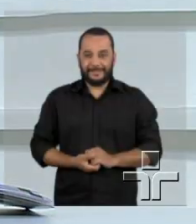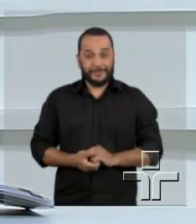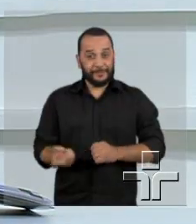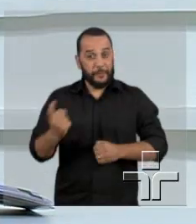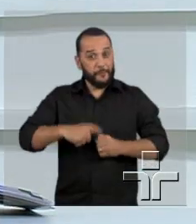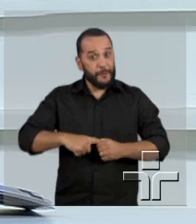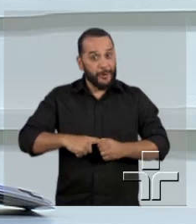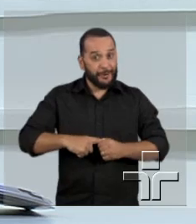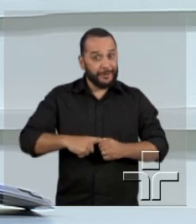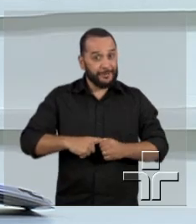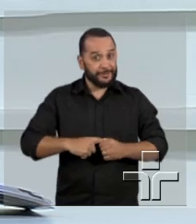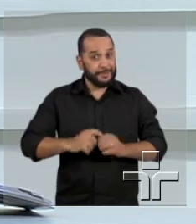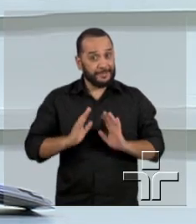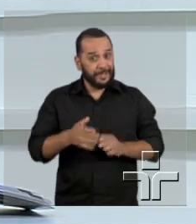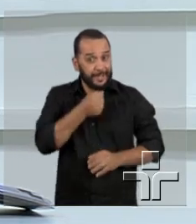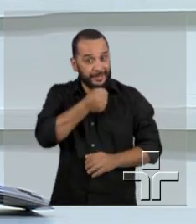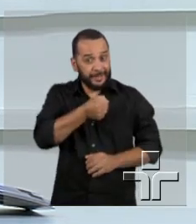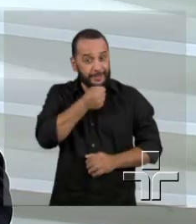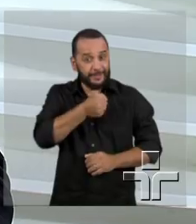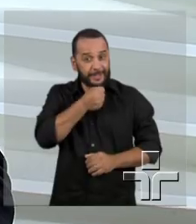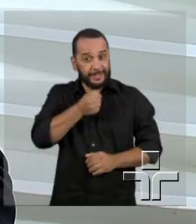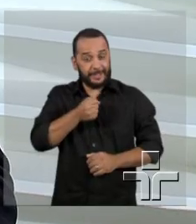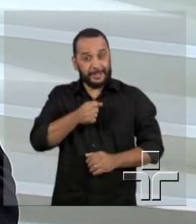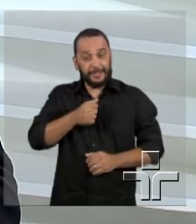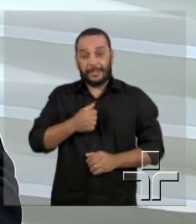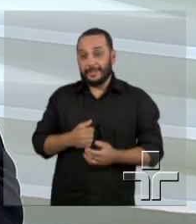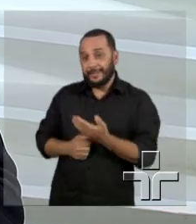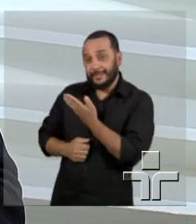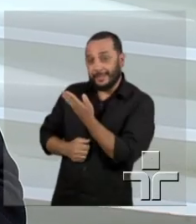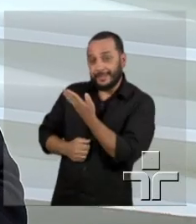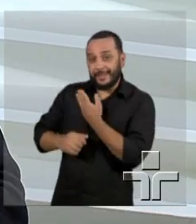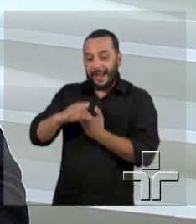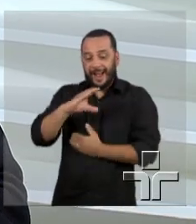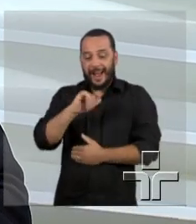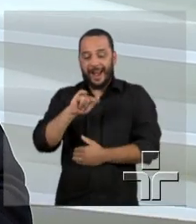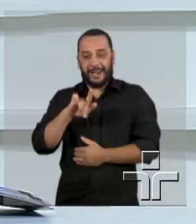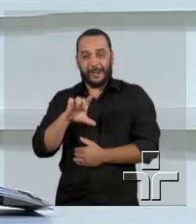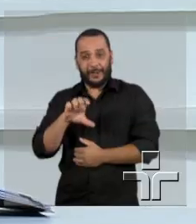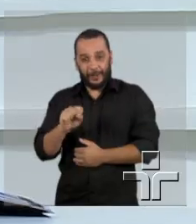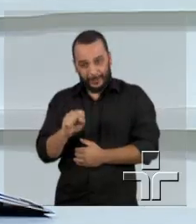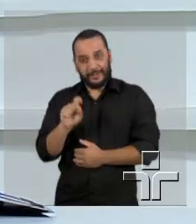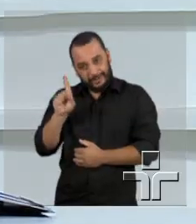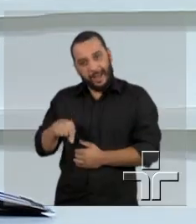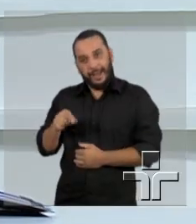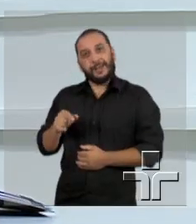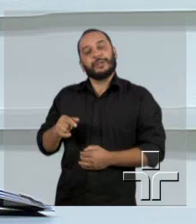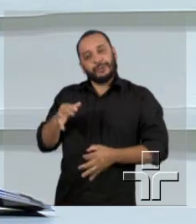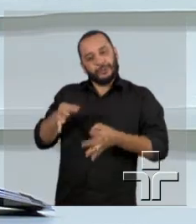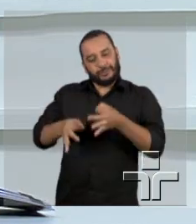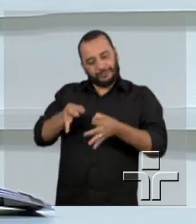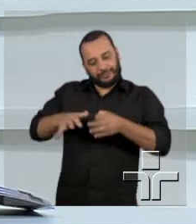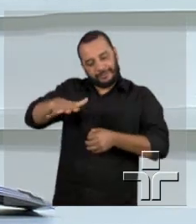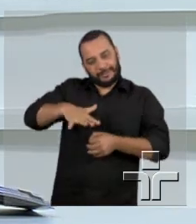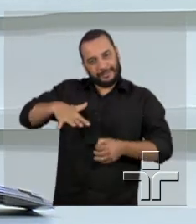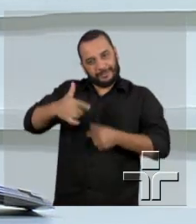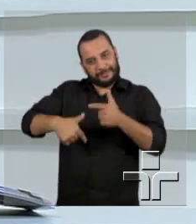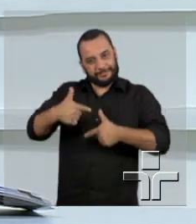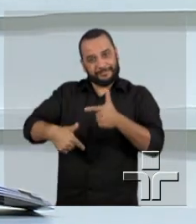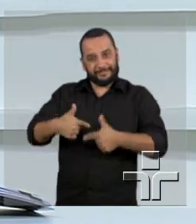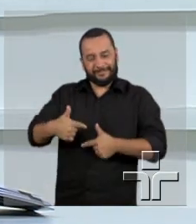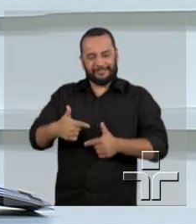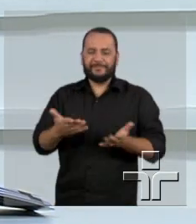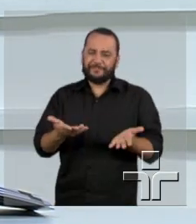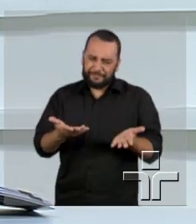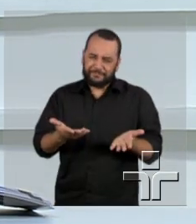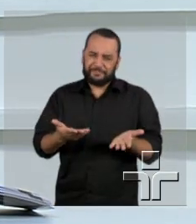Estamos de volta para a entrevista com o jurista Carlos Aires Brito. Ministro, em entrevista